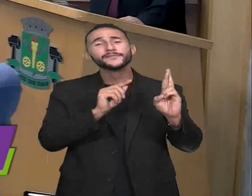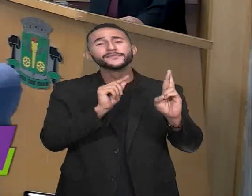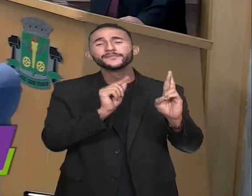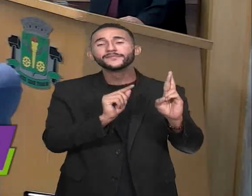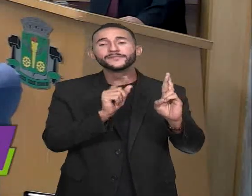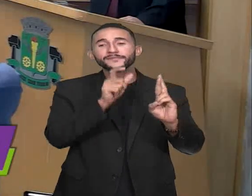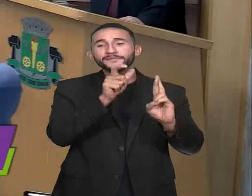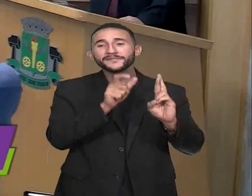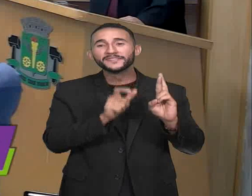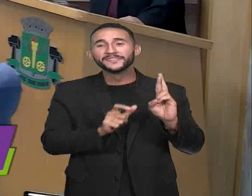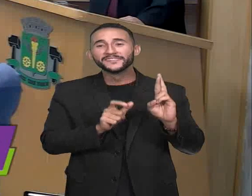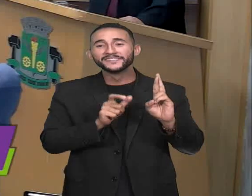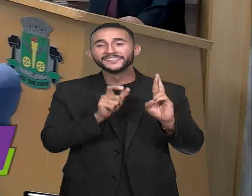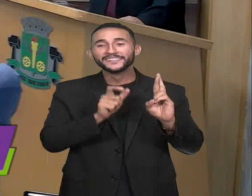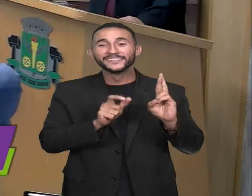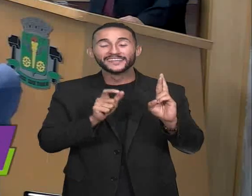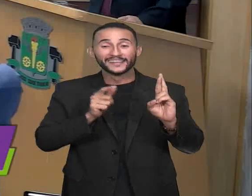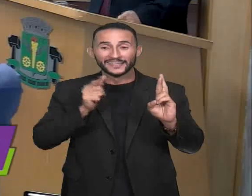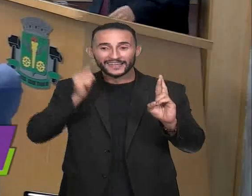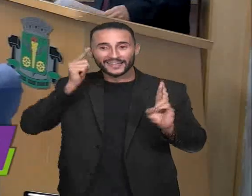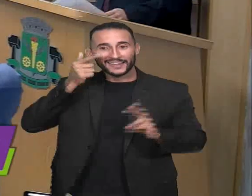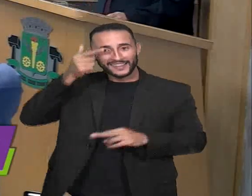eh adal